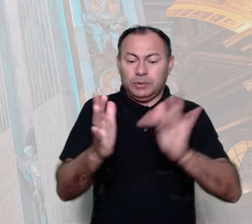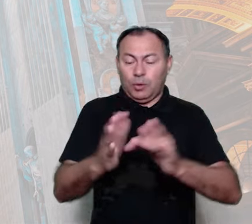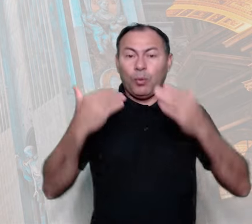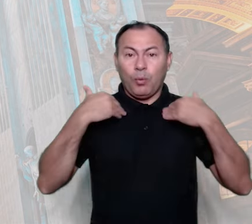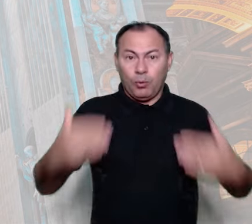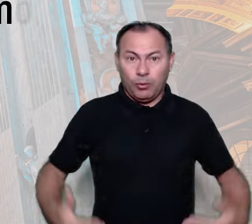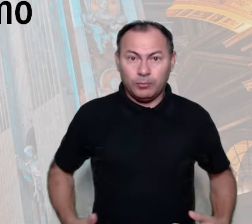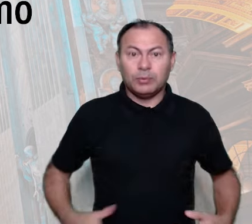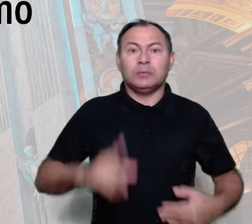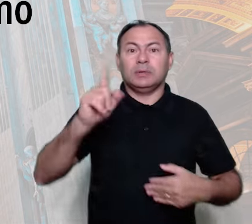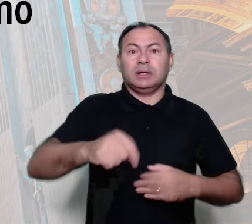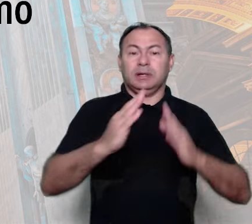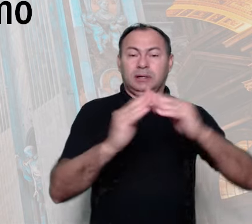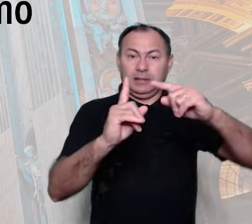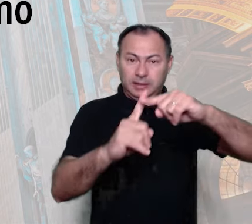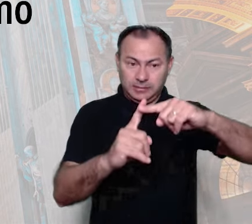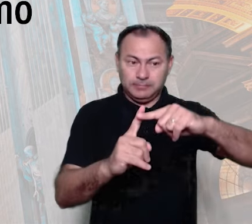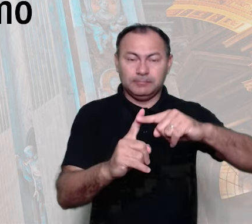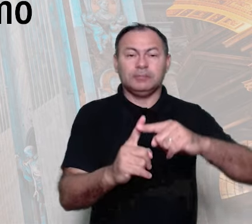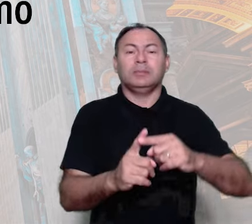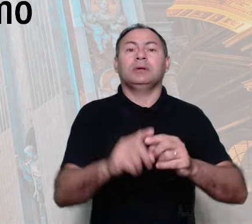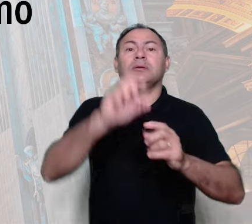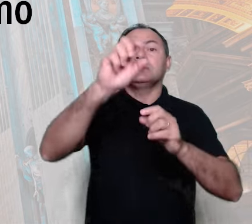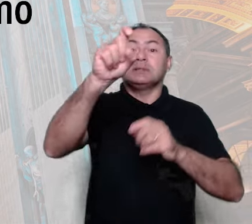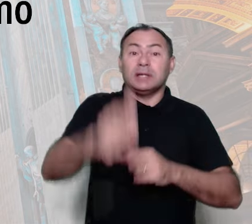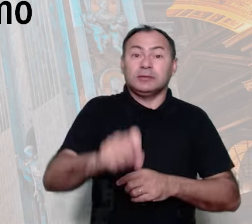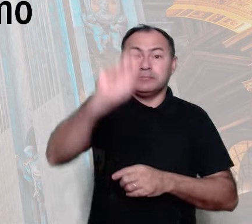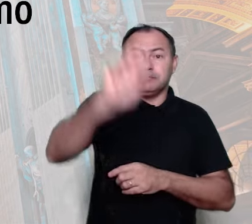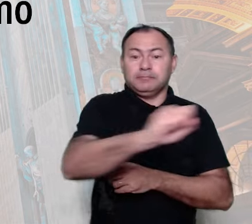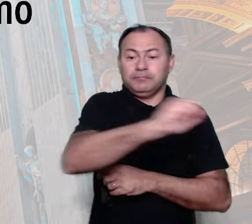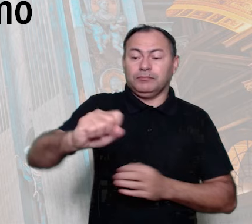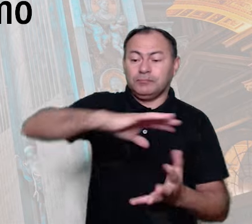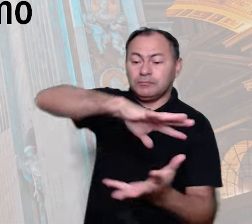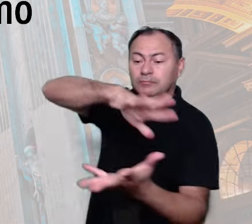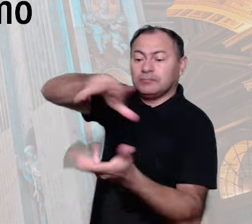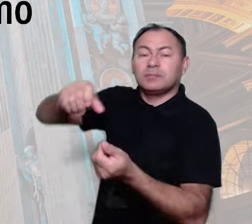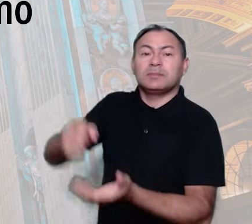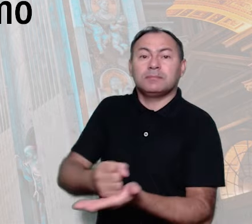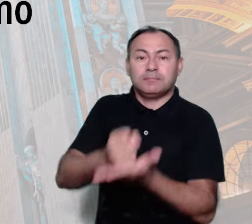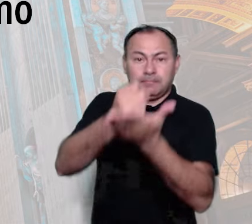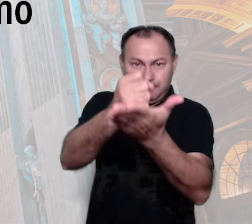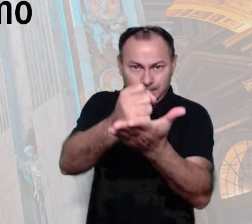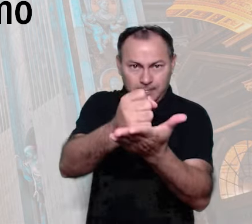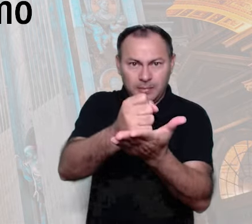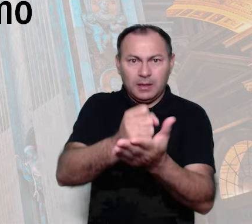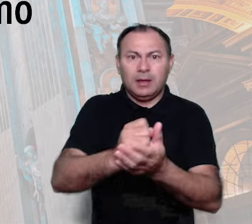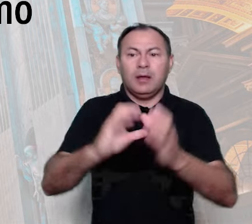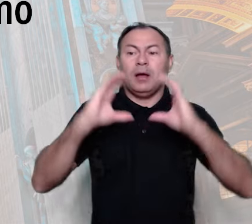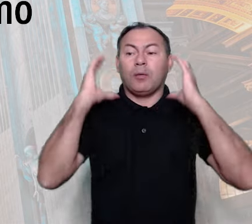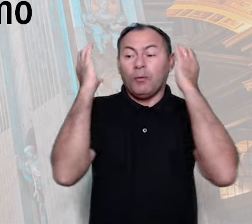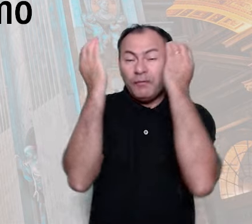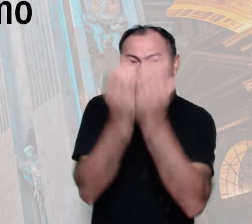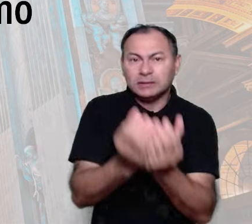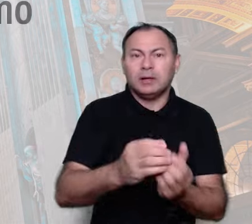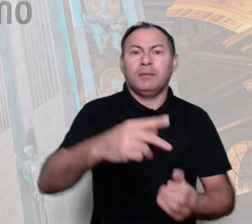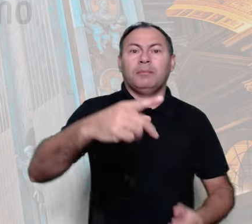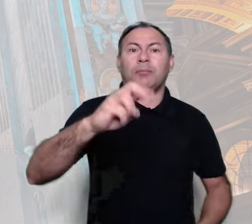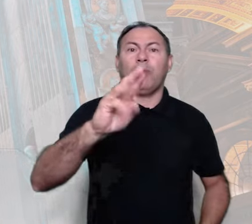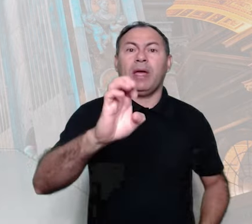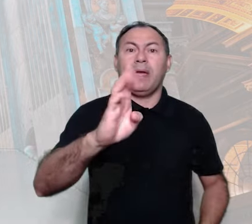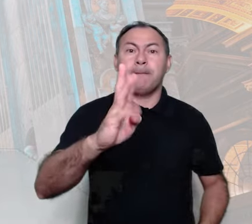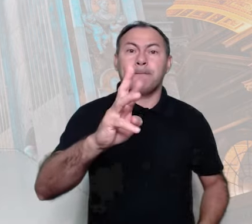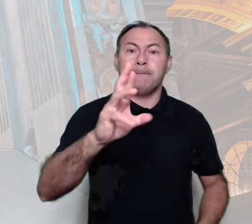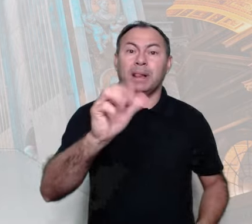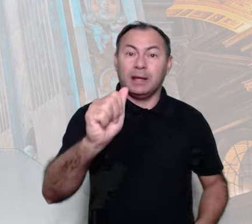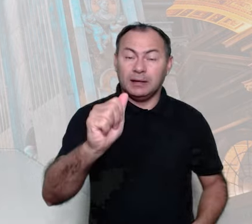constituiu seu corpo, que é a Igreja, como sacramento universal de salvação. A Conferência de Puebla, na